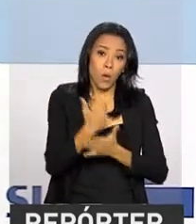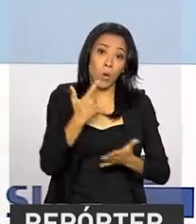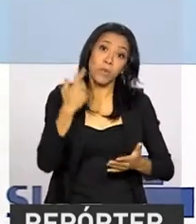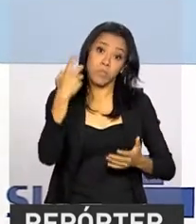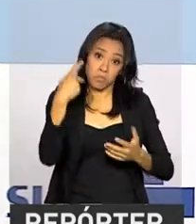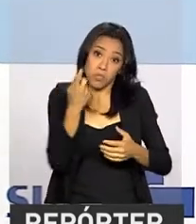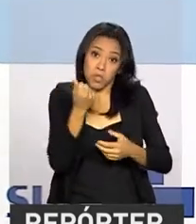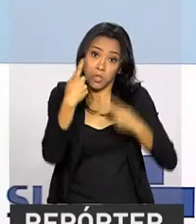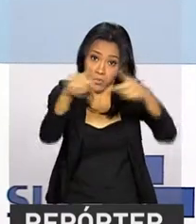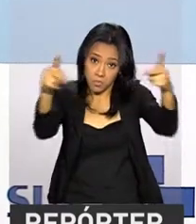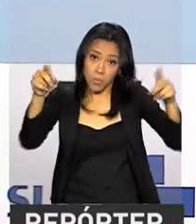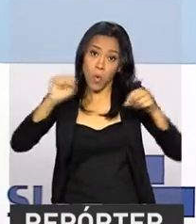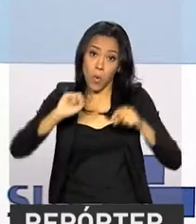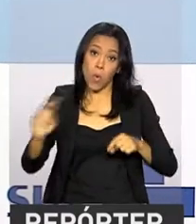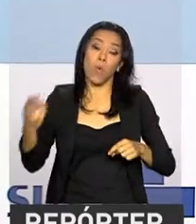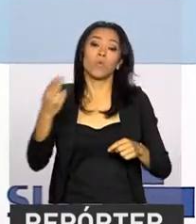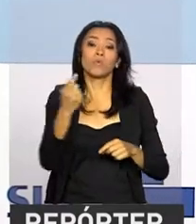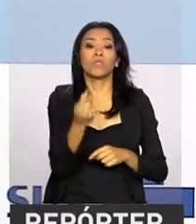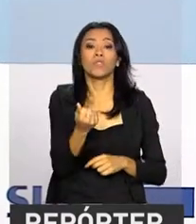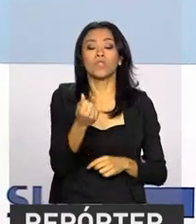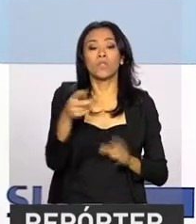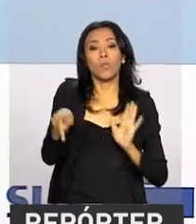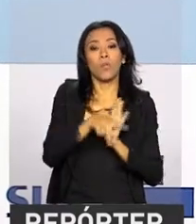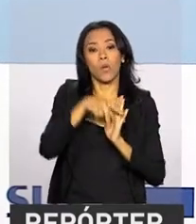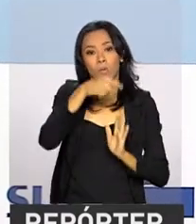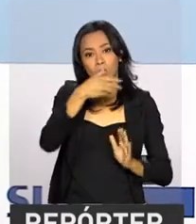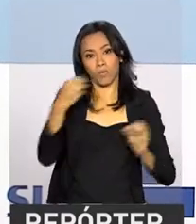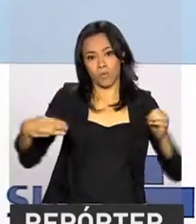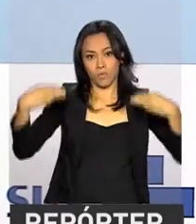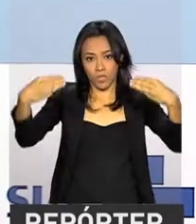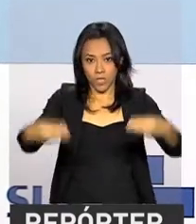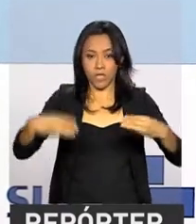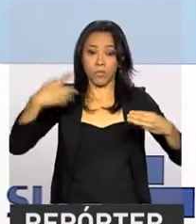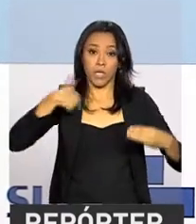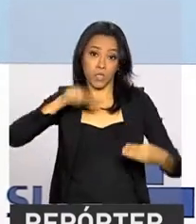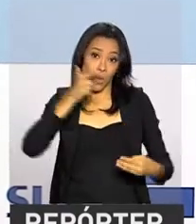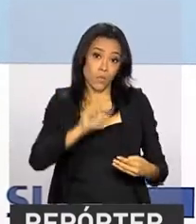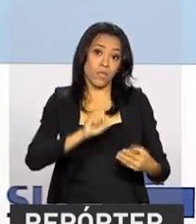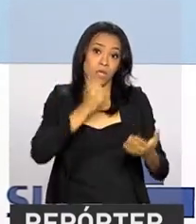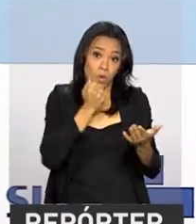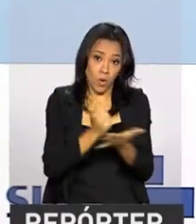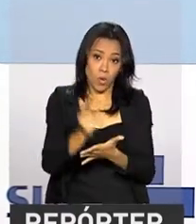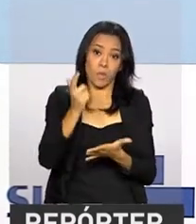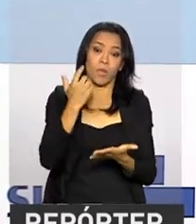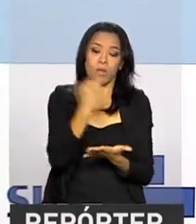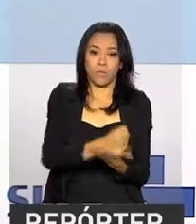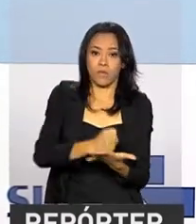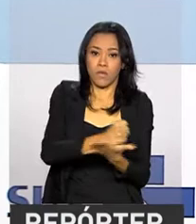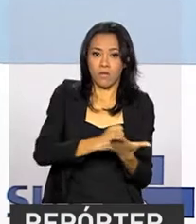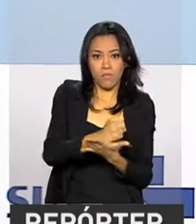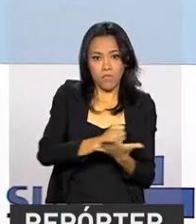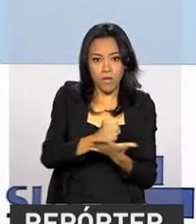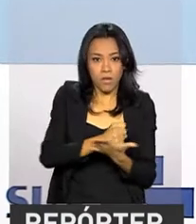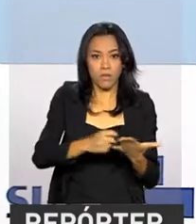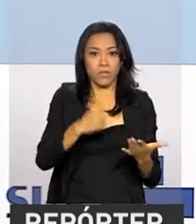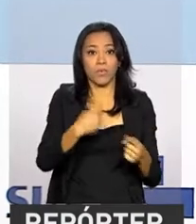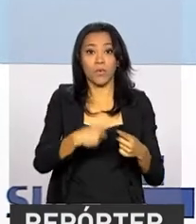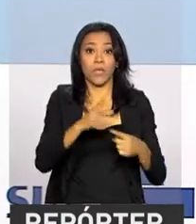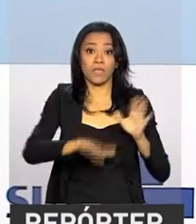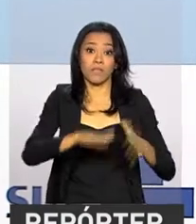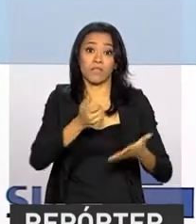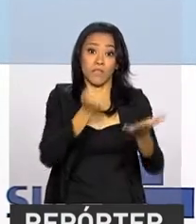para que nós possamos ter o controle de todas têm farmacêutico no brasil evitar que medicamentos densa na prateleira